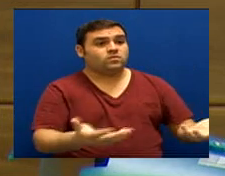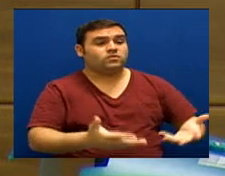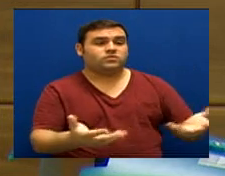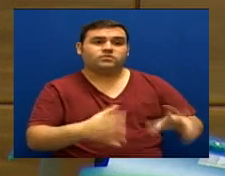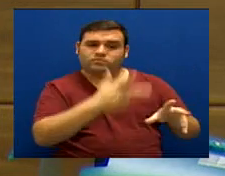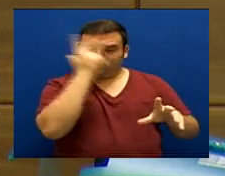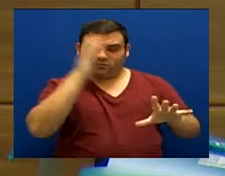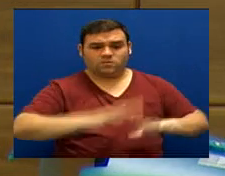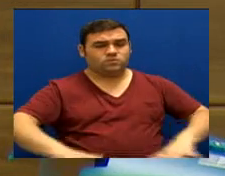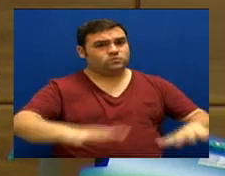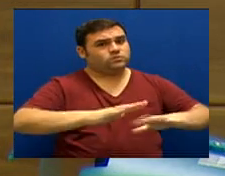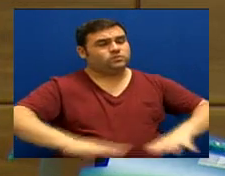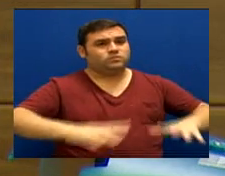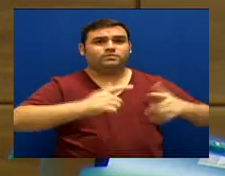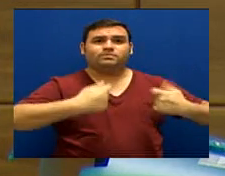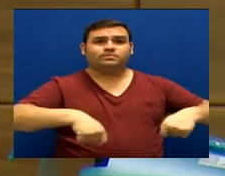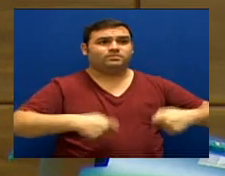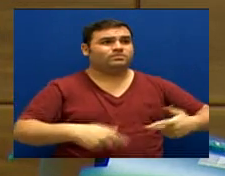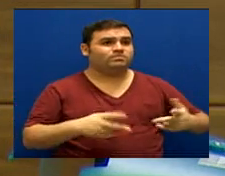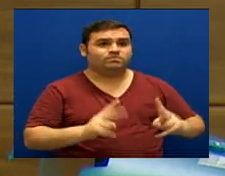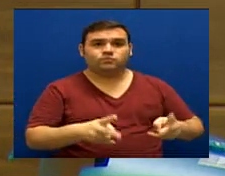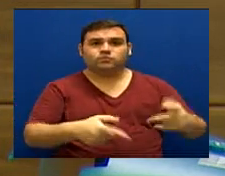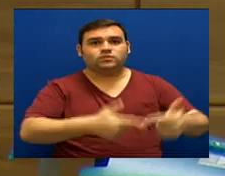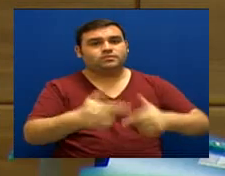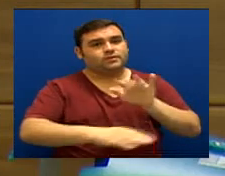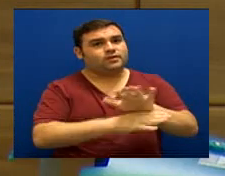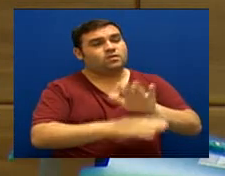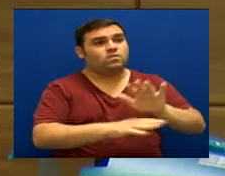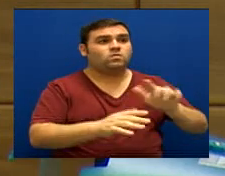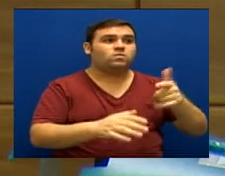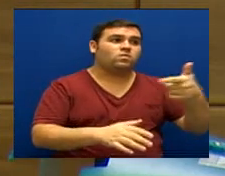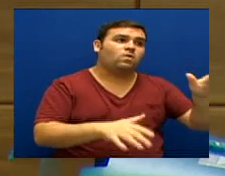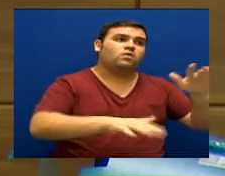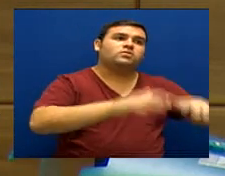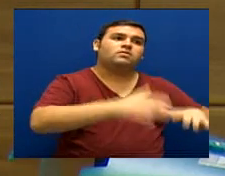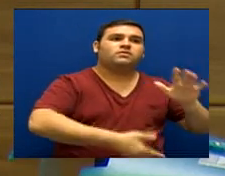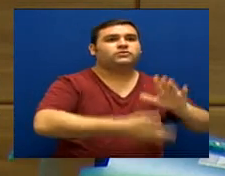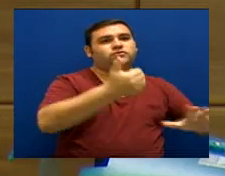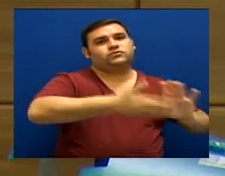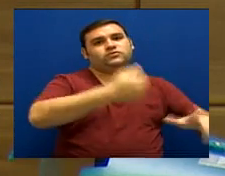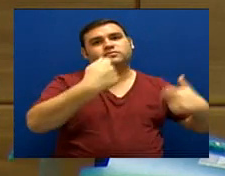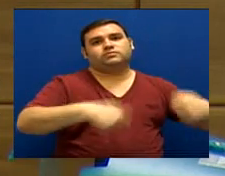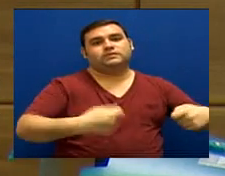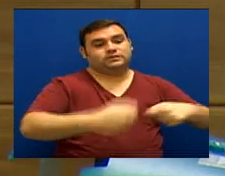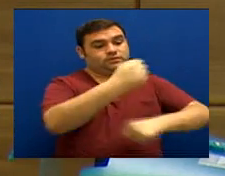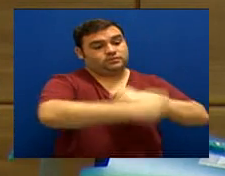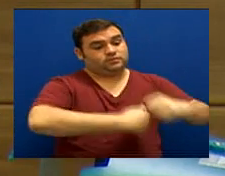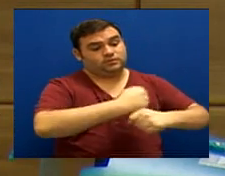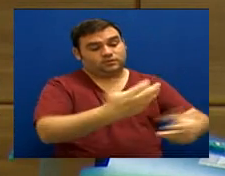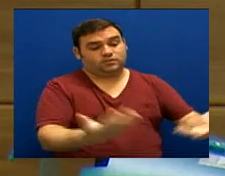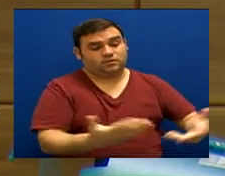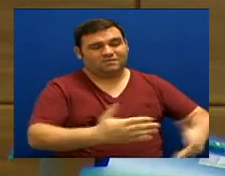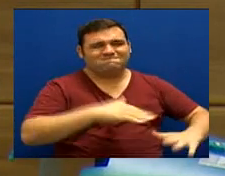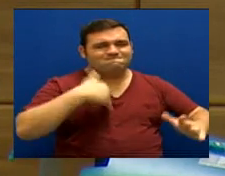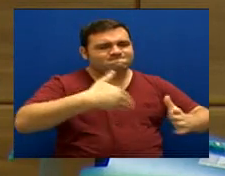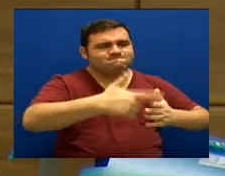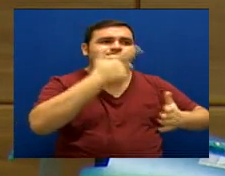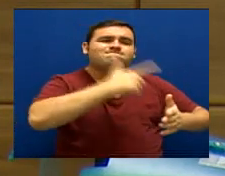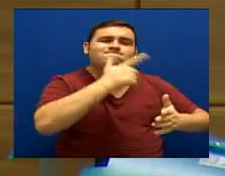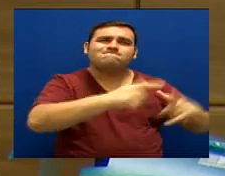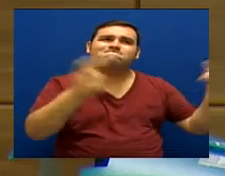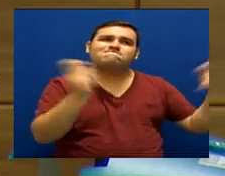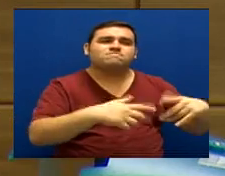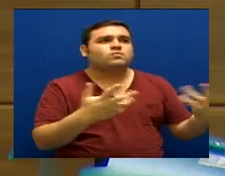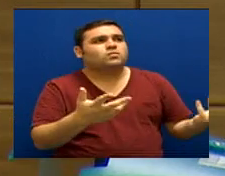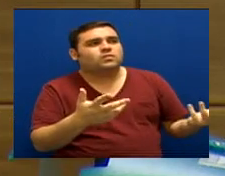coletividade vão ter que ser continuar sendo prestados outros talvez tenham que ser sacrificados ao longo deste ano até que se busque é